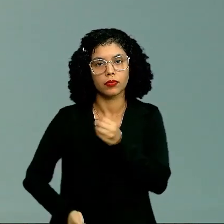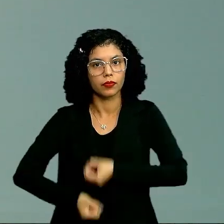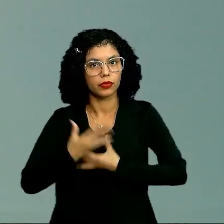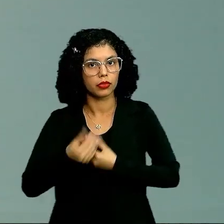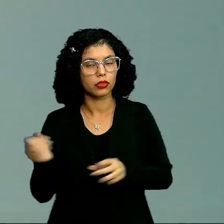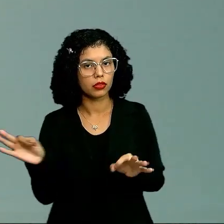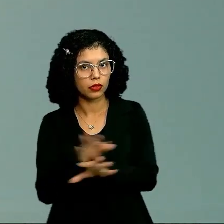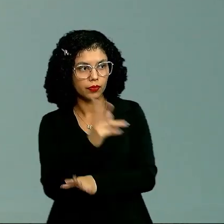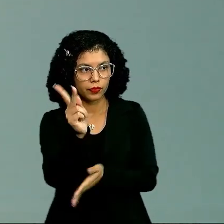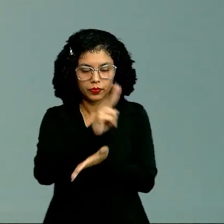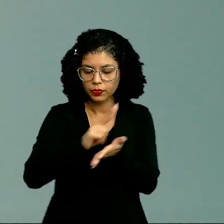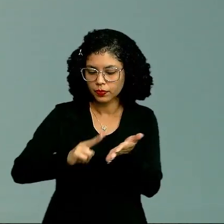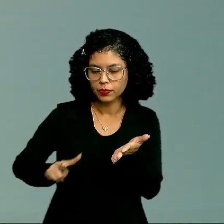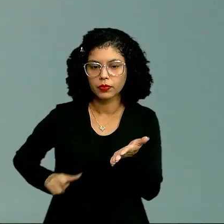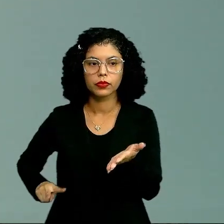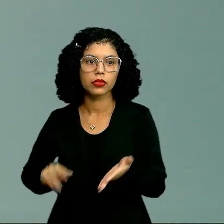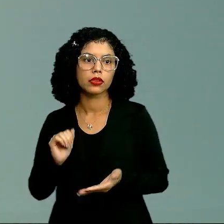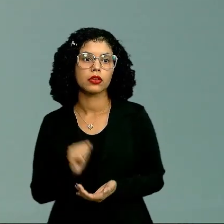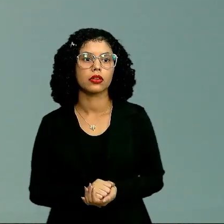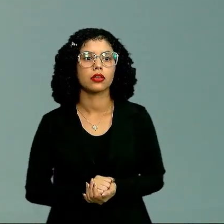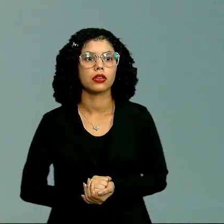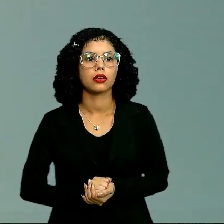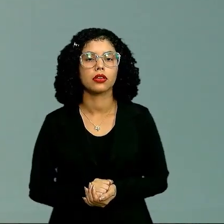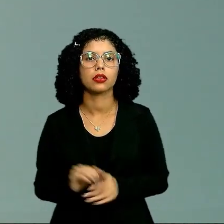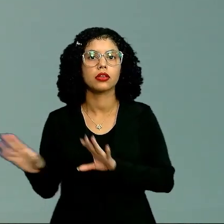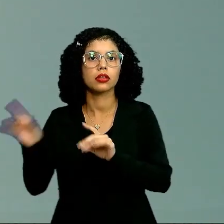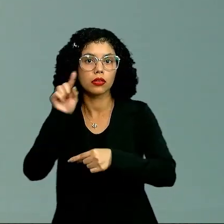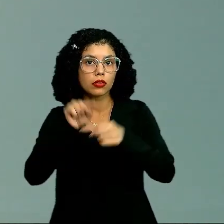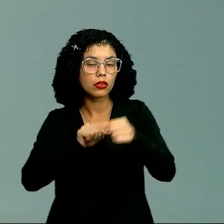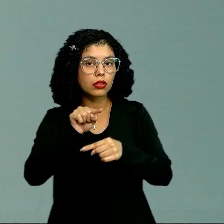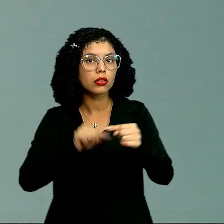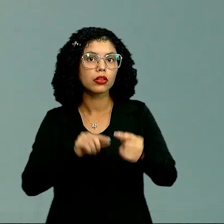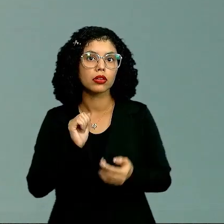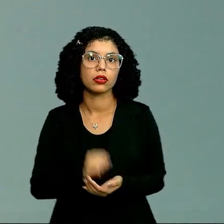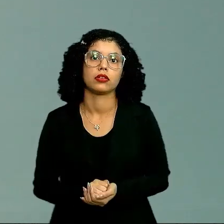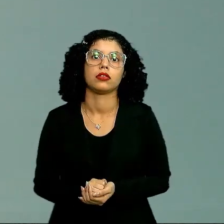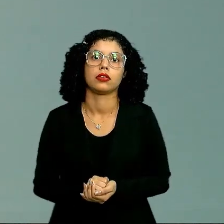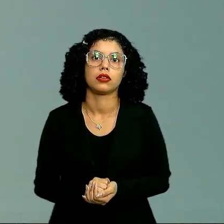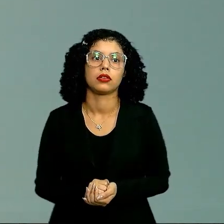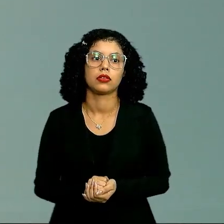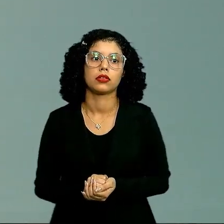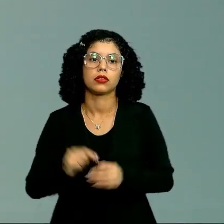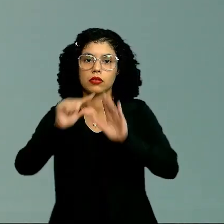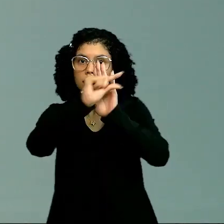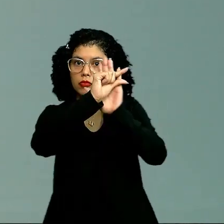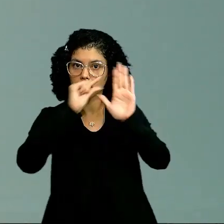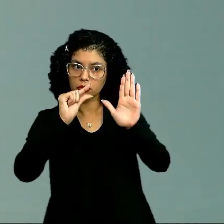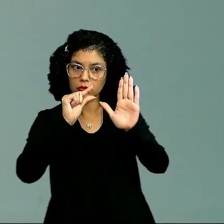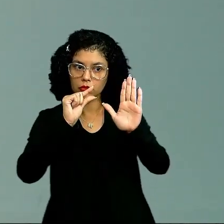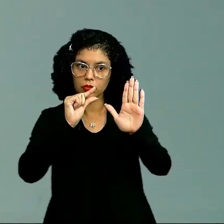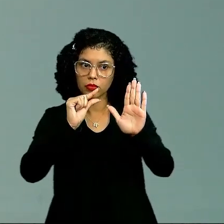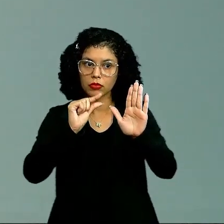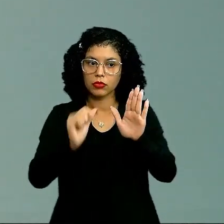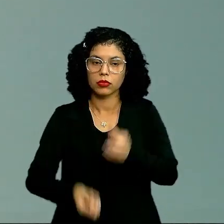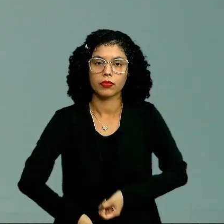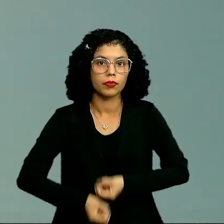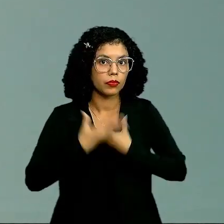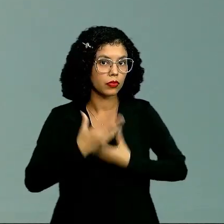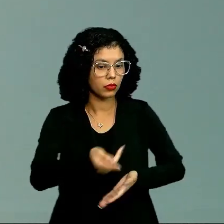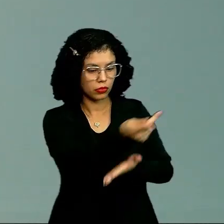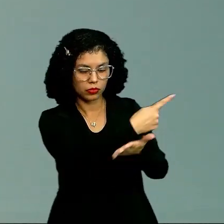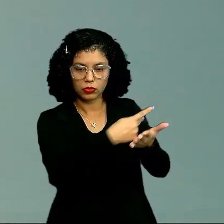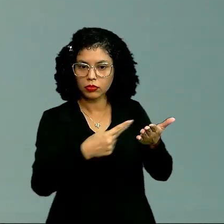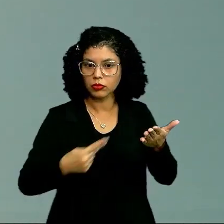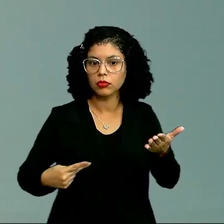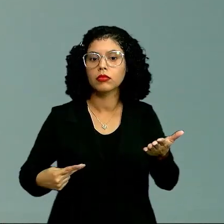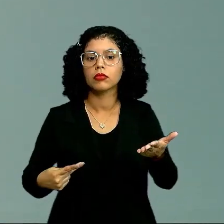poema que eu acabei de fazer a leitura, é dividida em verso, que ele é um poeta,